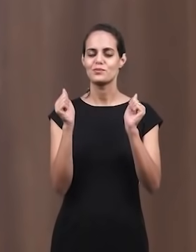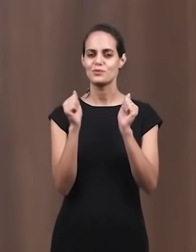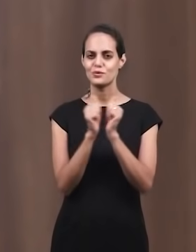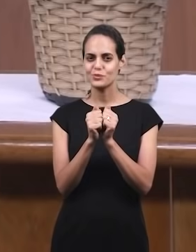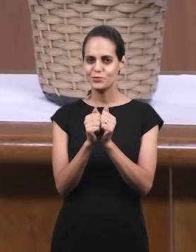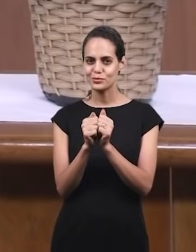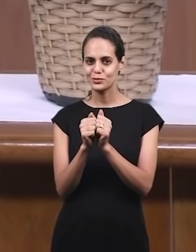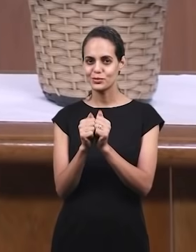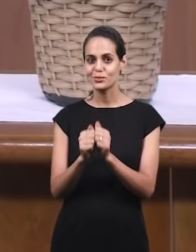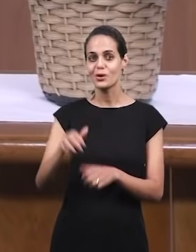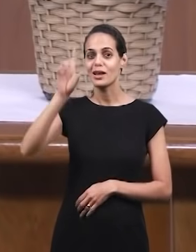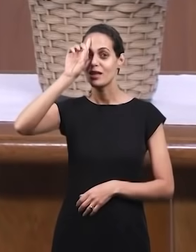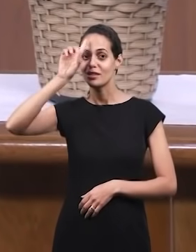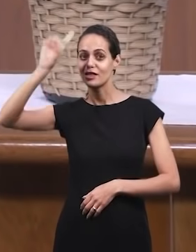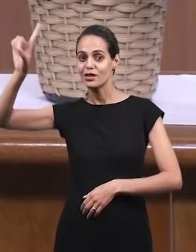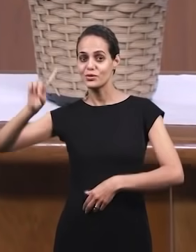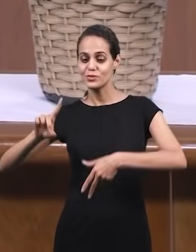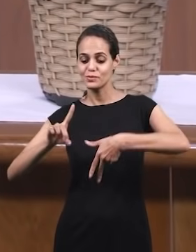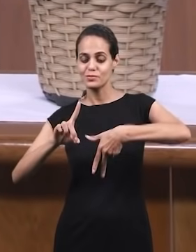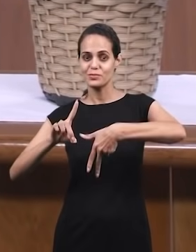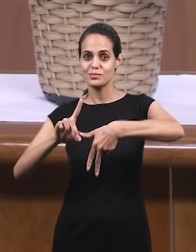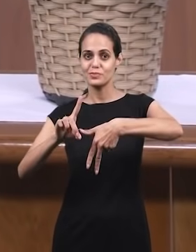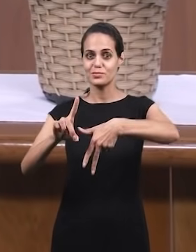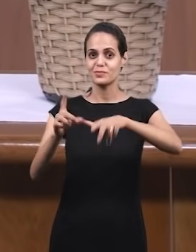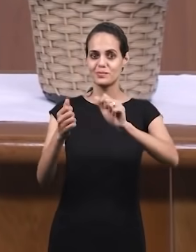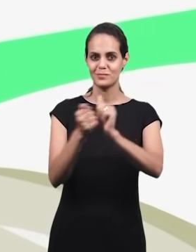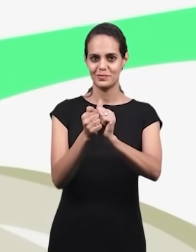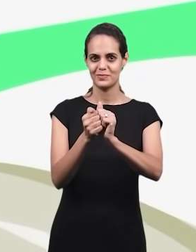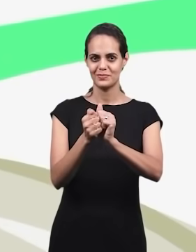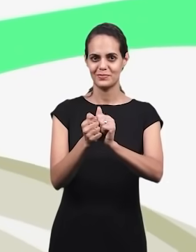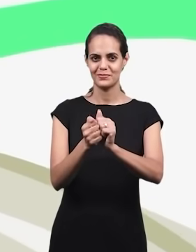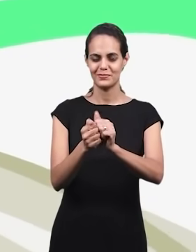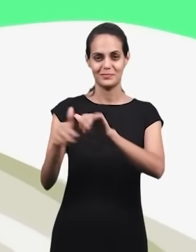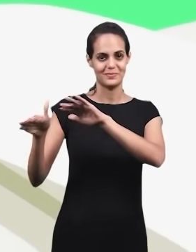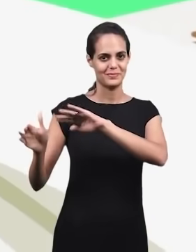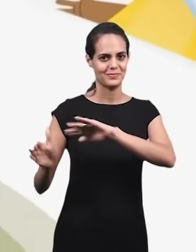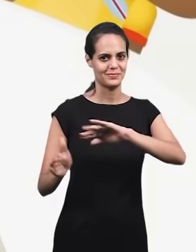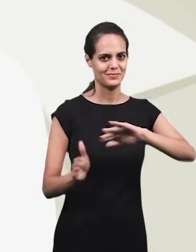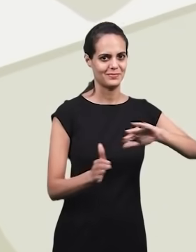com Jesus. Vamos ainda louvar ao Senhor com esse hino.